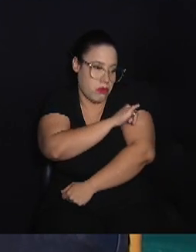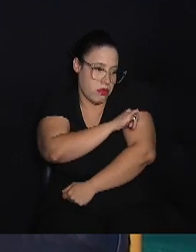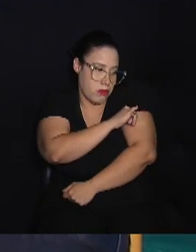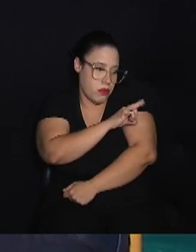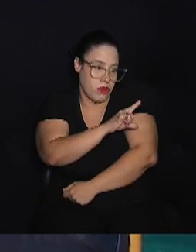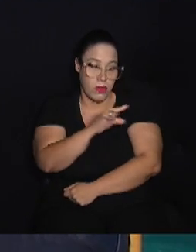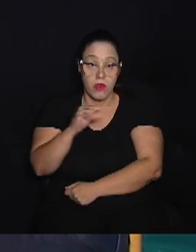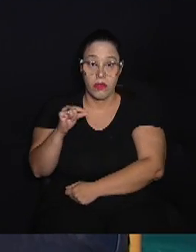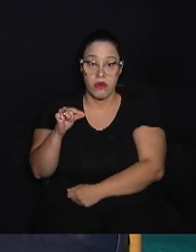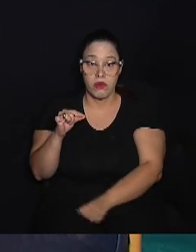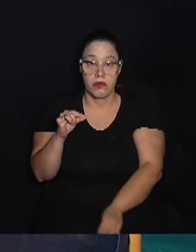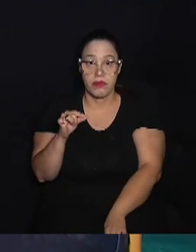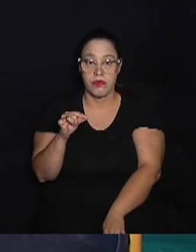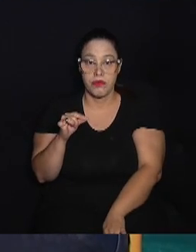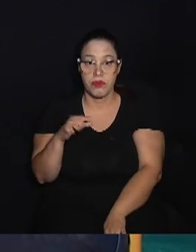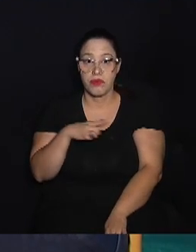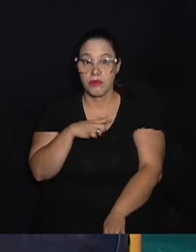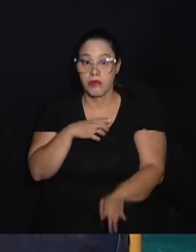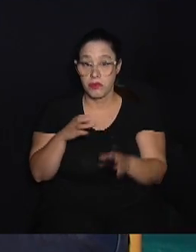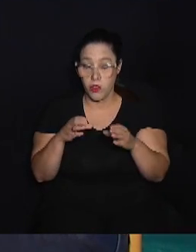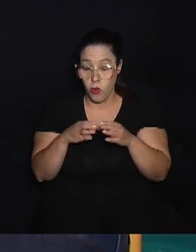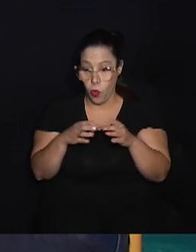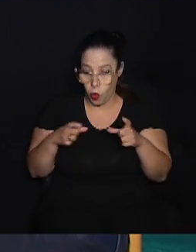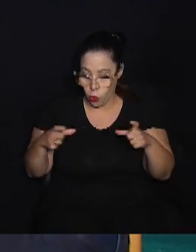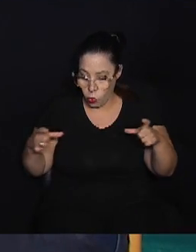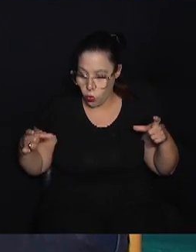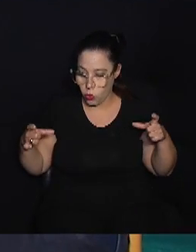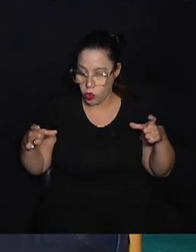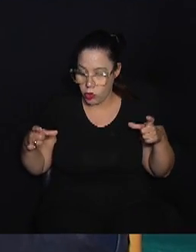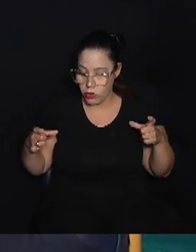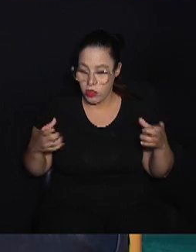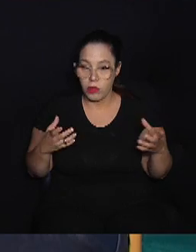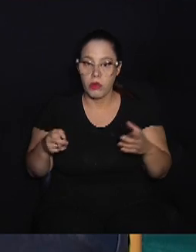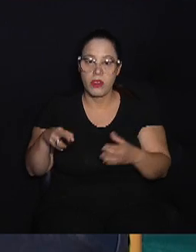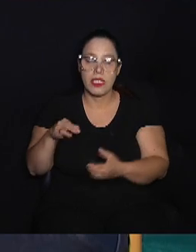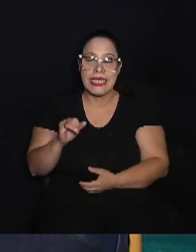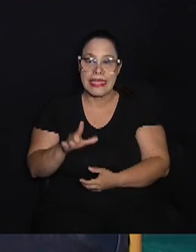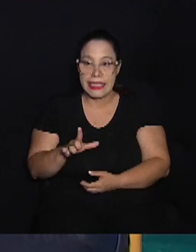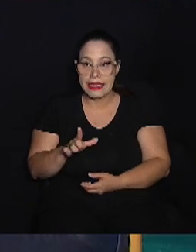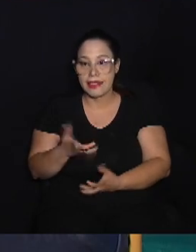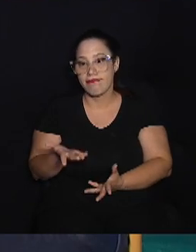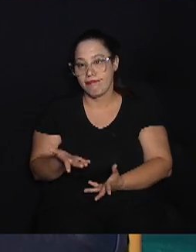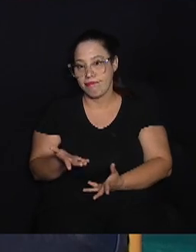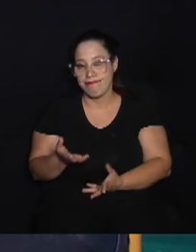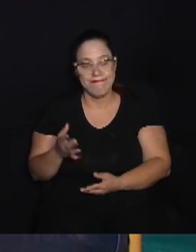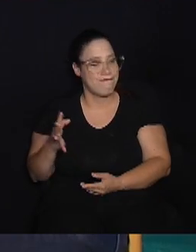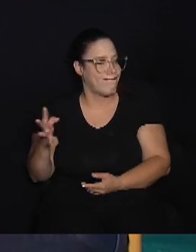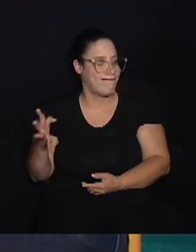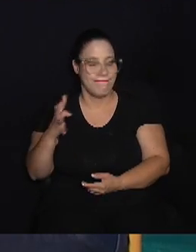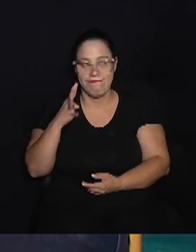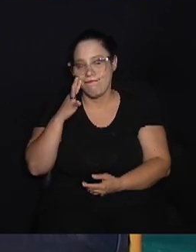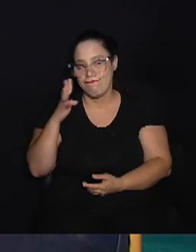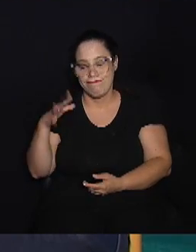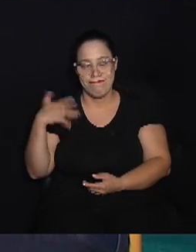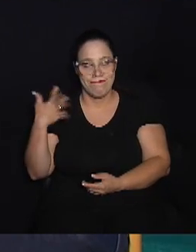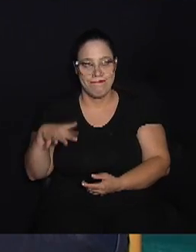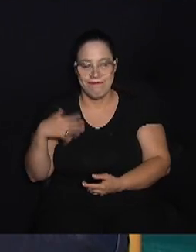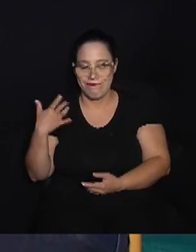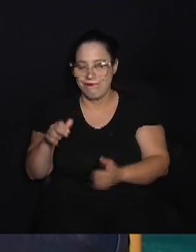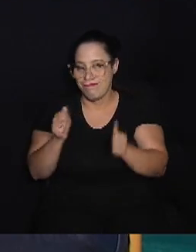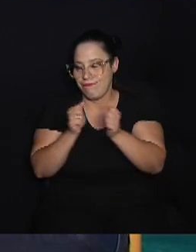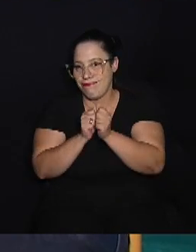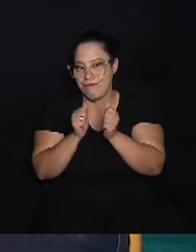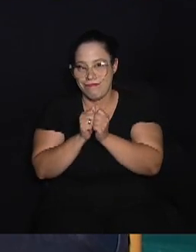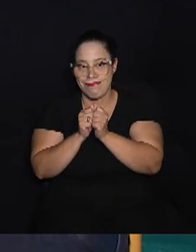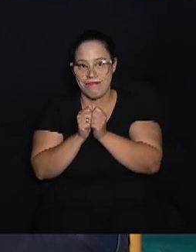desse eixo e a gente tem um grupo desse tamanho produzindo musical. Então, assim, é incrível isso, né? Quando a gente se junta,